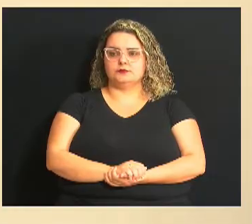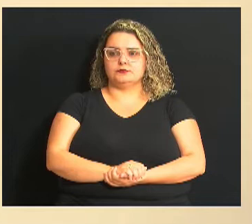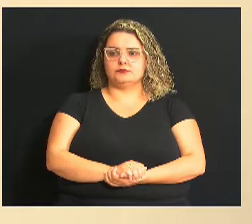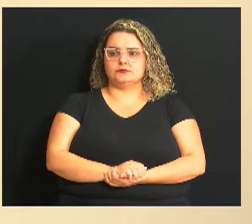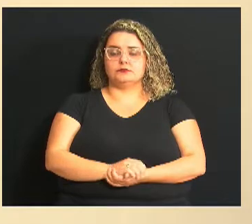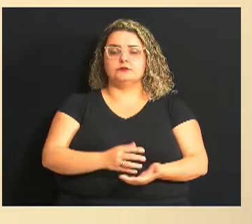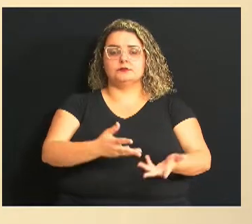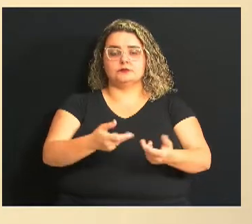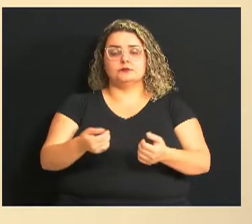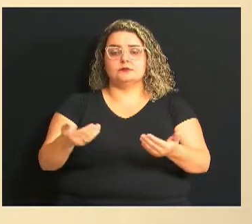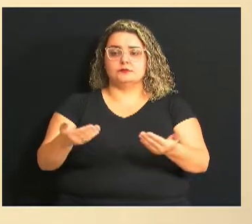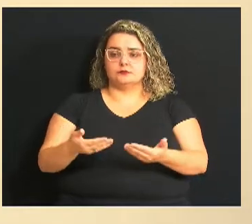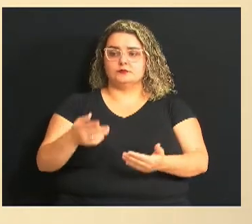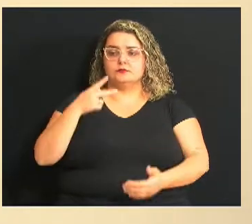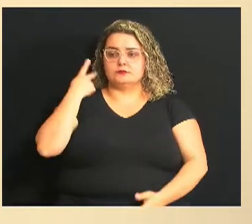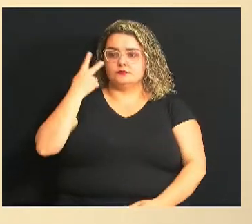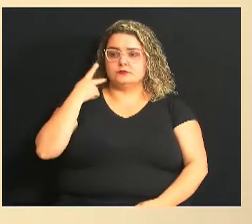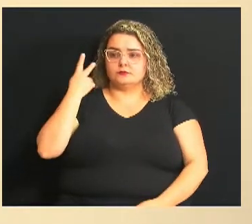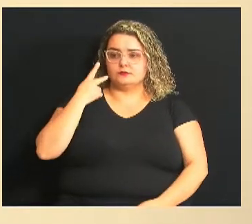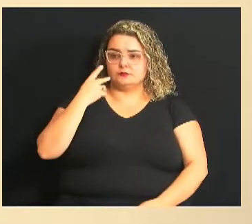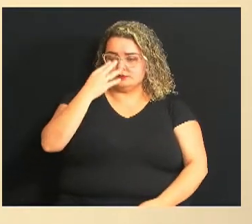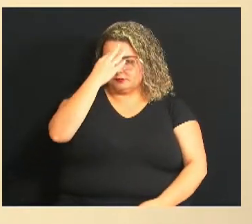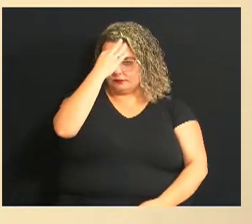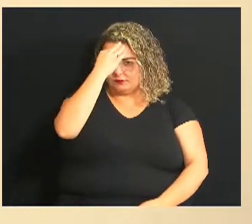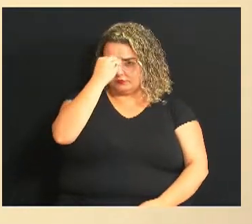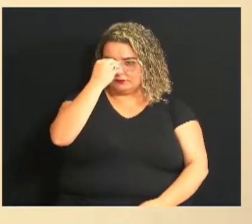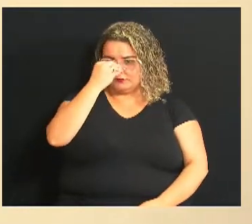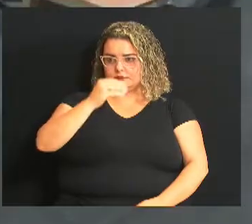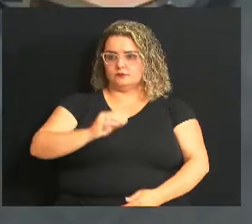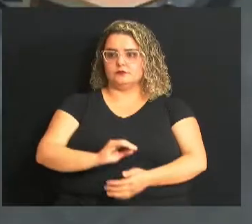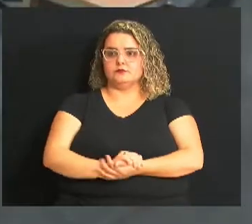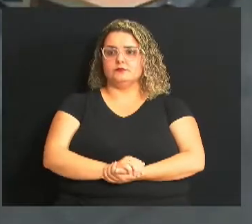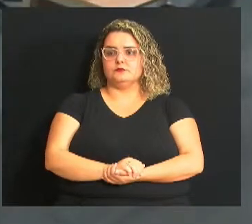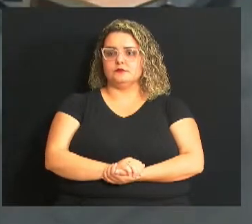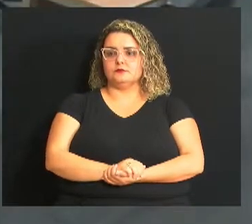Convidamos agora o vereador Jair da Farmácia.